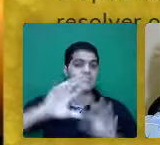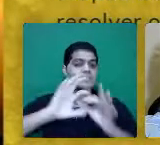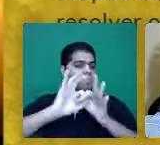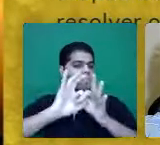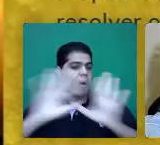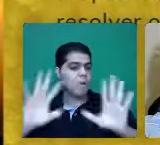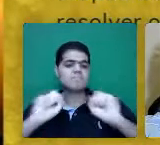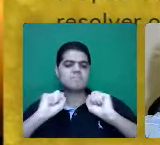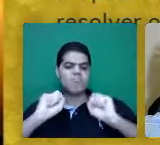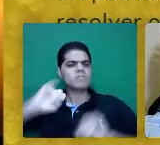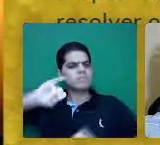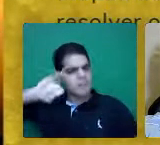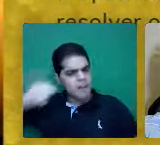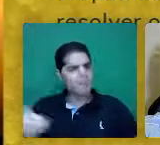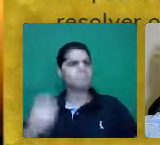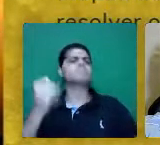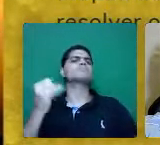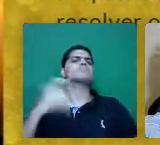aproveitar para aprender.